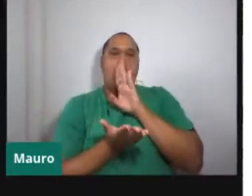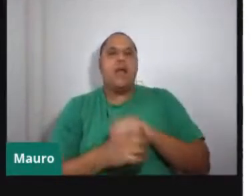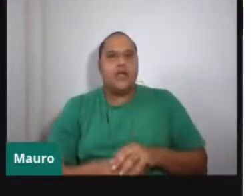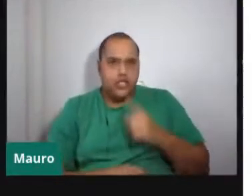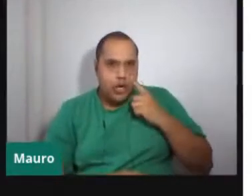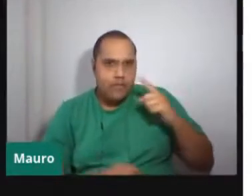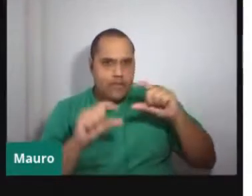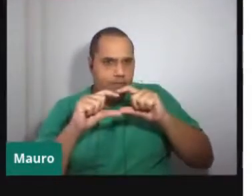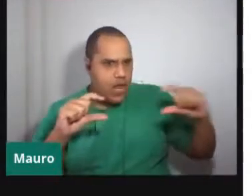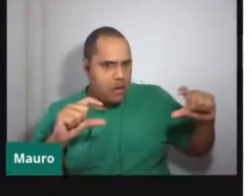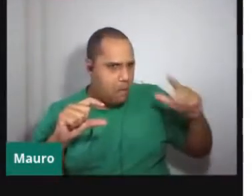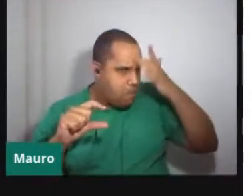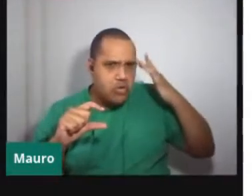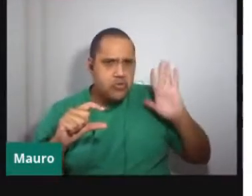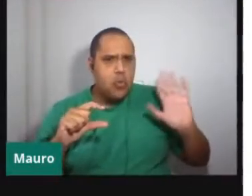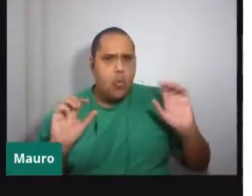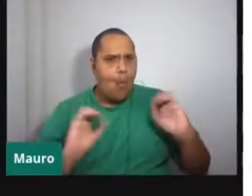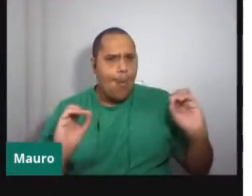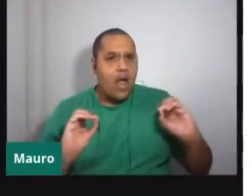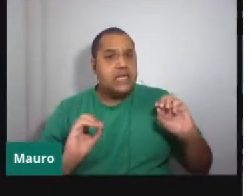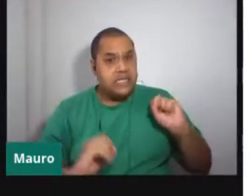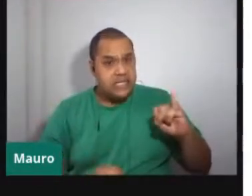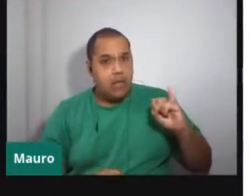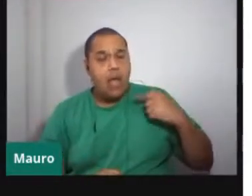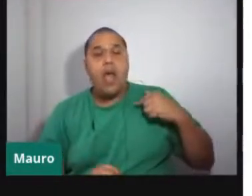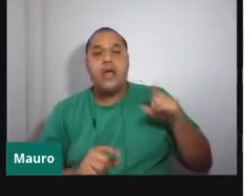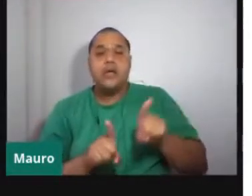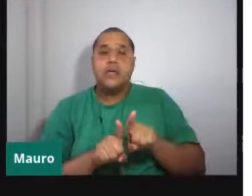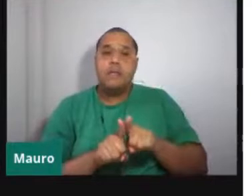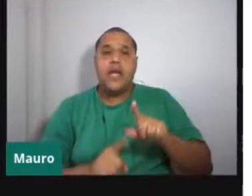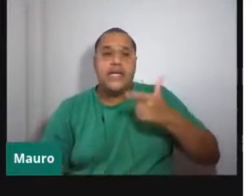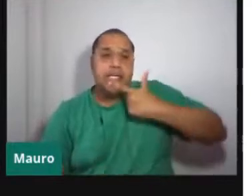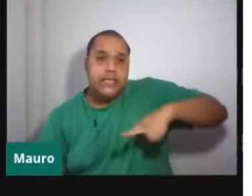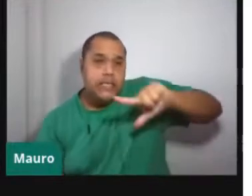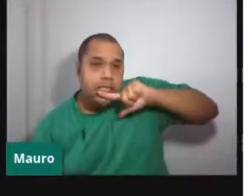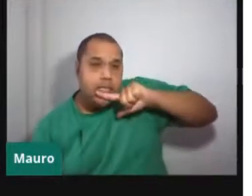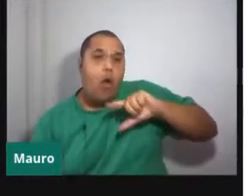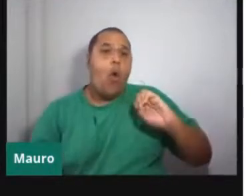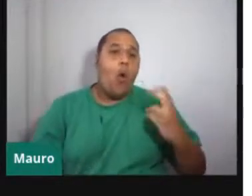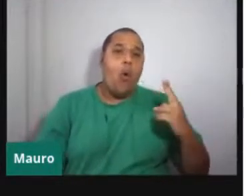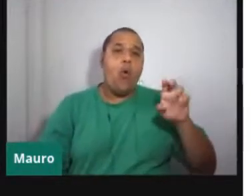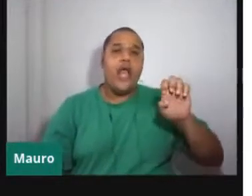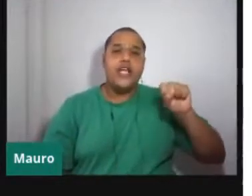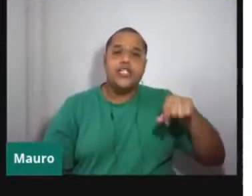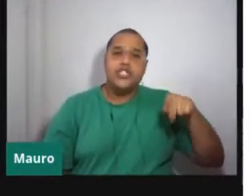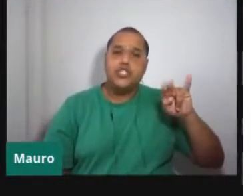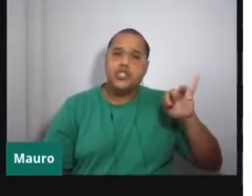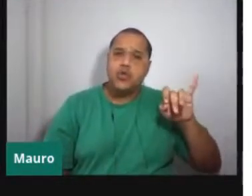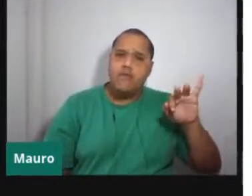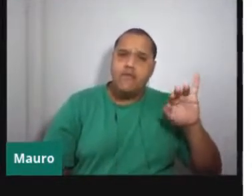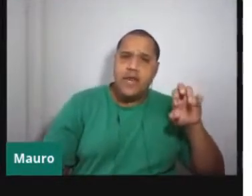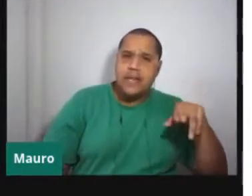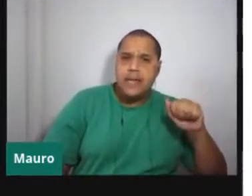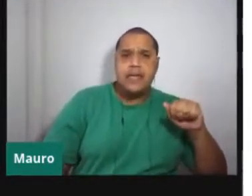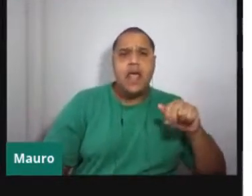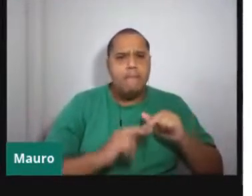que indivíduos sem diagnósticos, com esquizofrenia e com transtorno bipolar, no fundo, eles apresentam um padrão de ativação